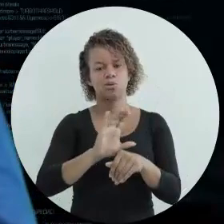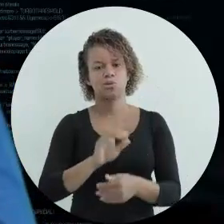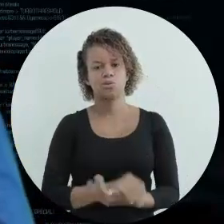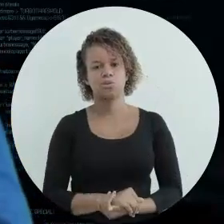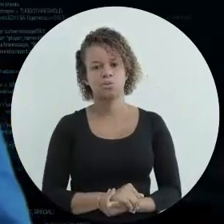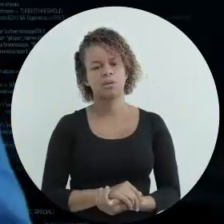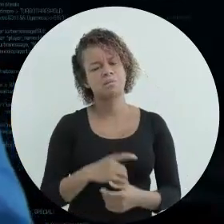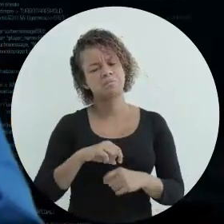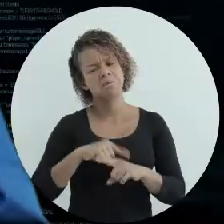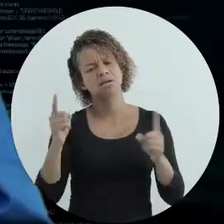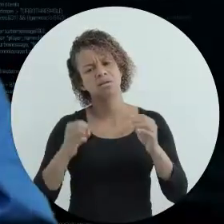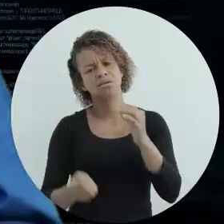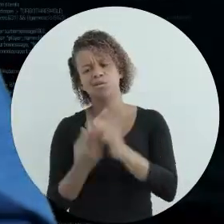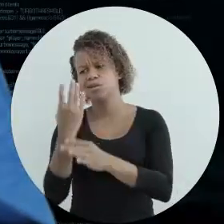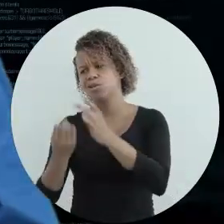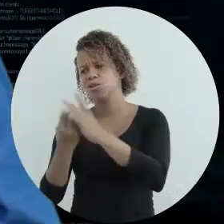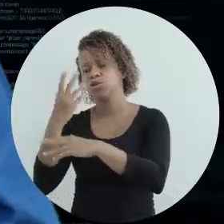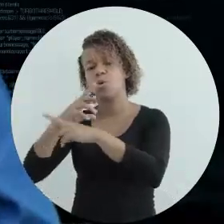outros